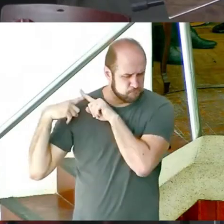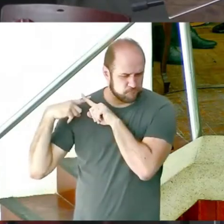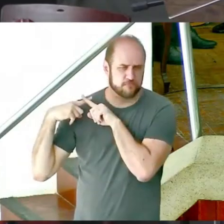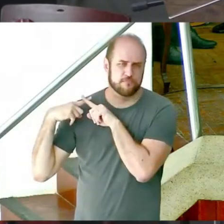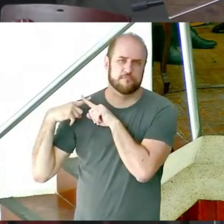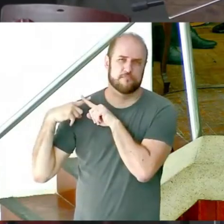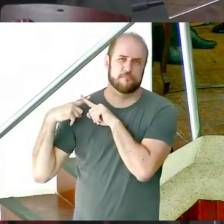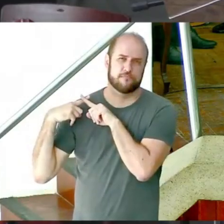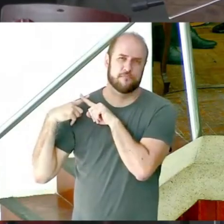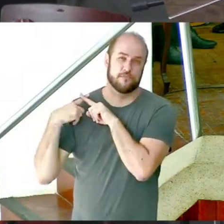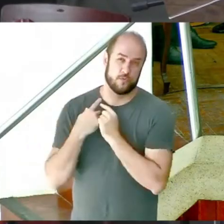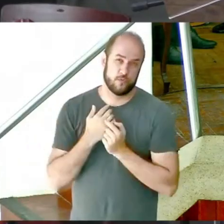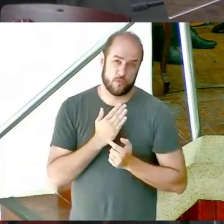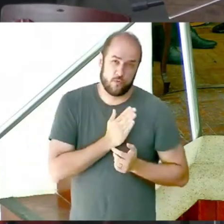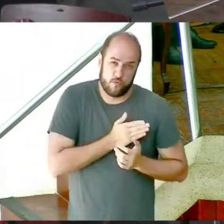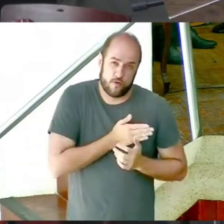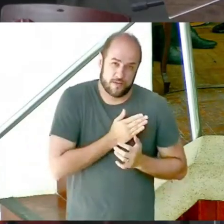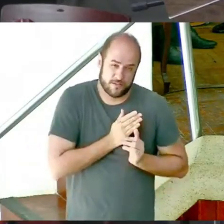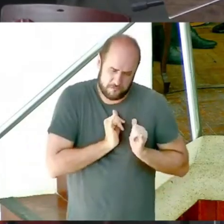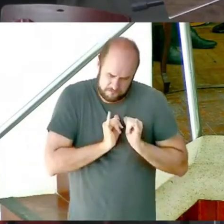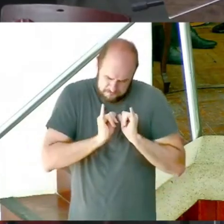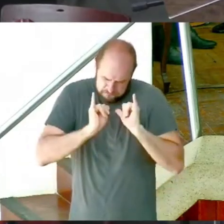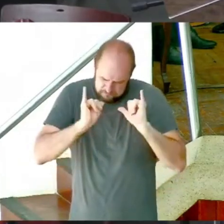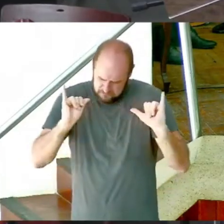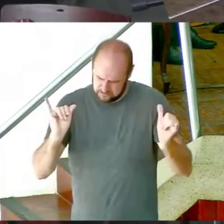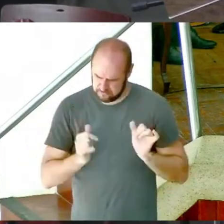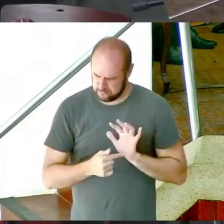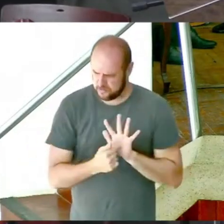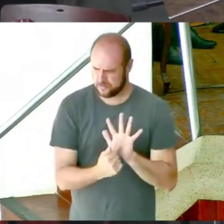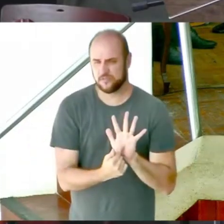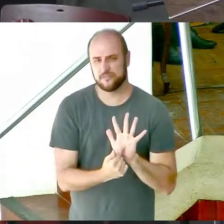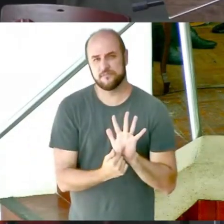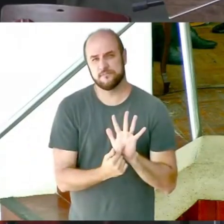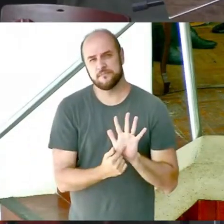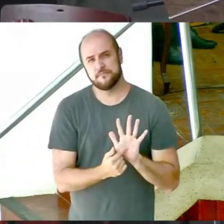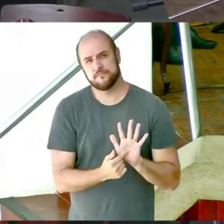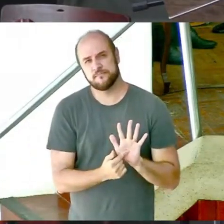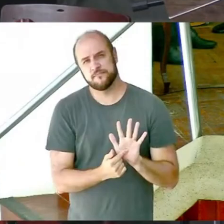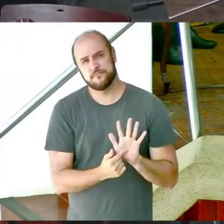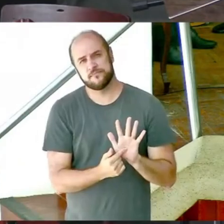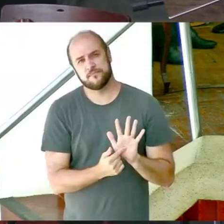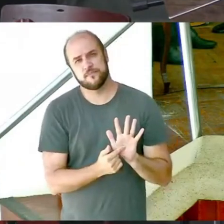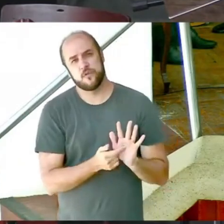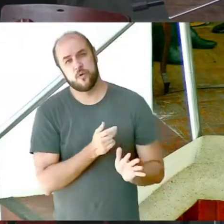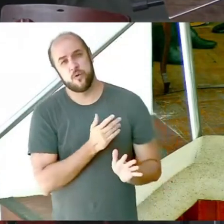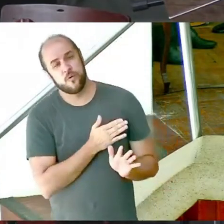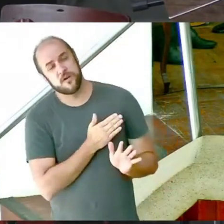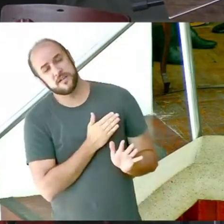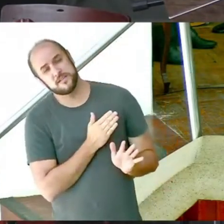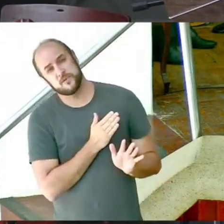o coração dessa petição. E o coração dessa petição é